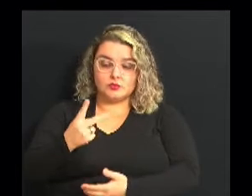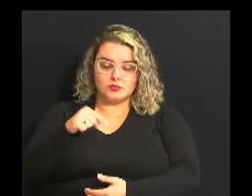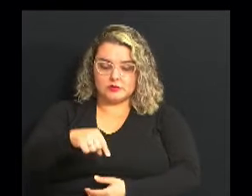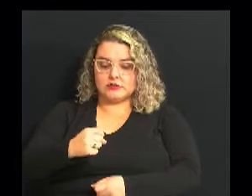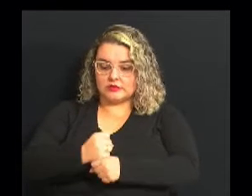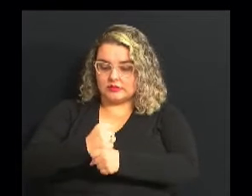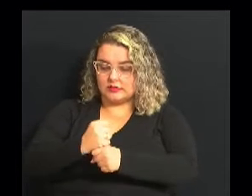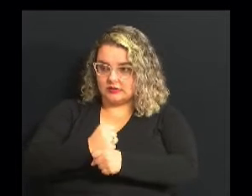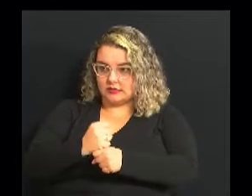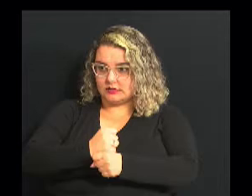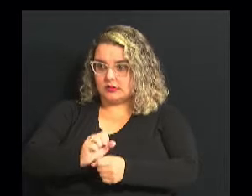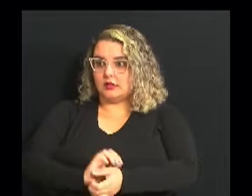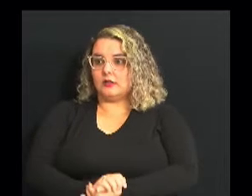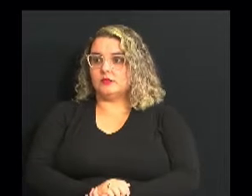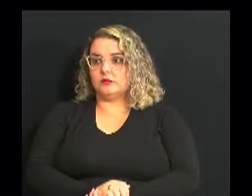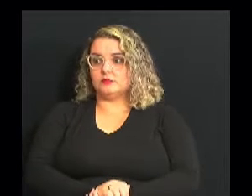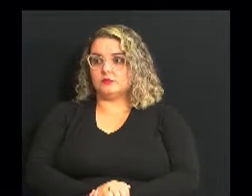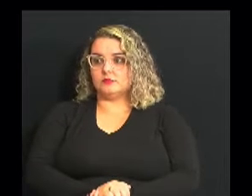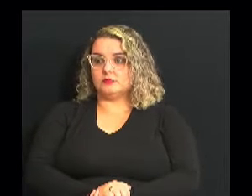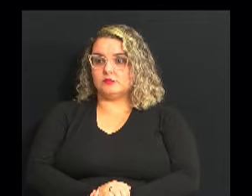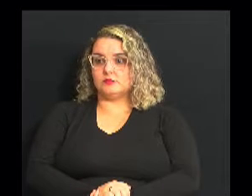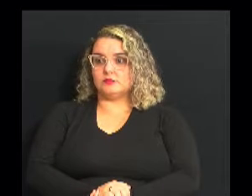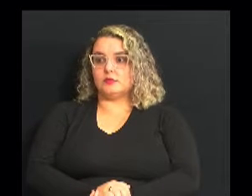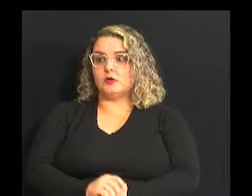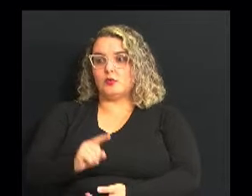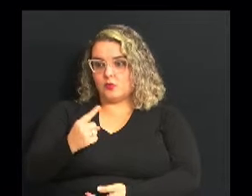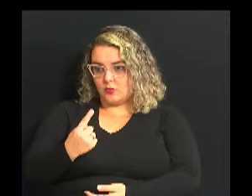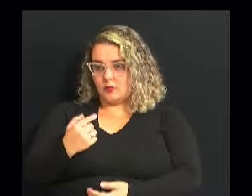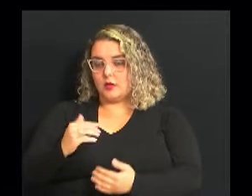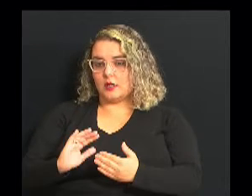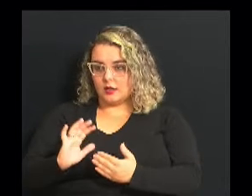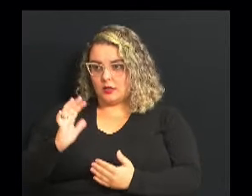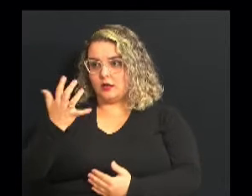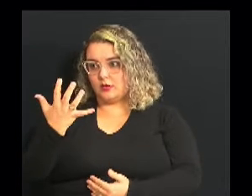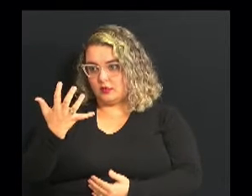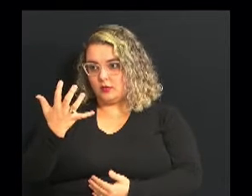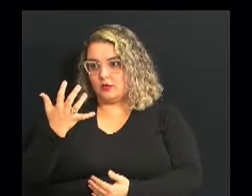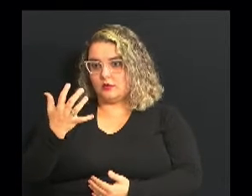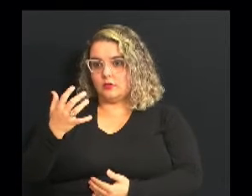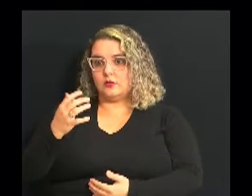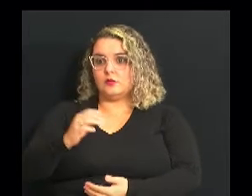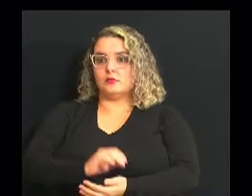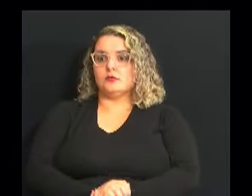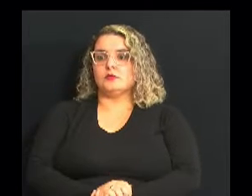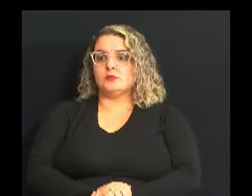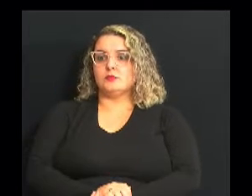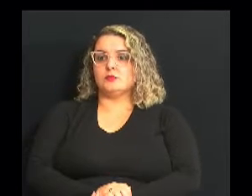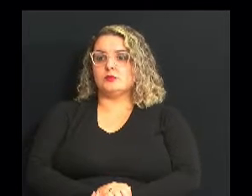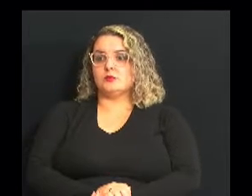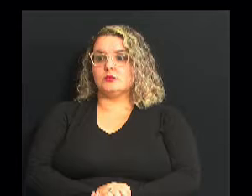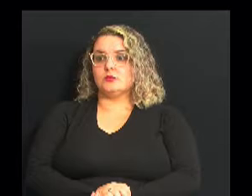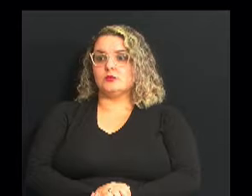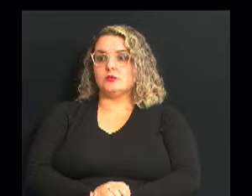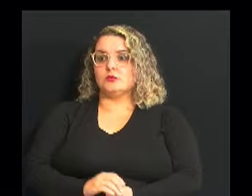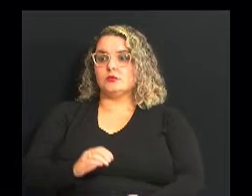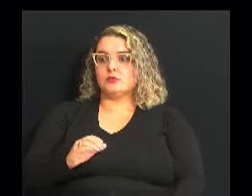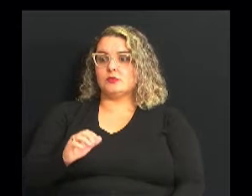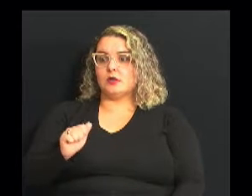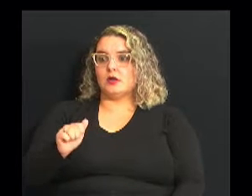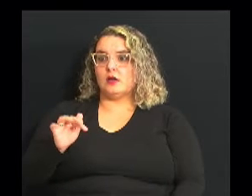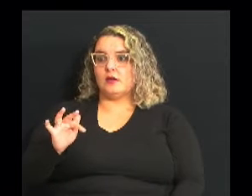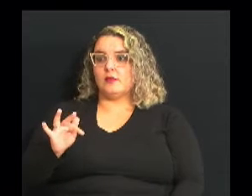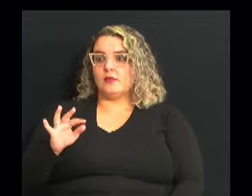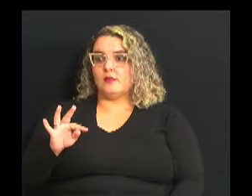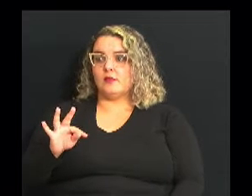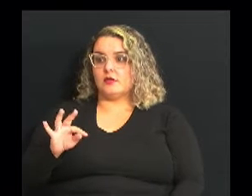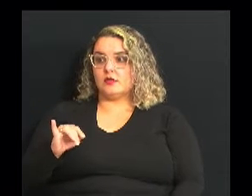Uma ocorrendo, né? É relacionada ao CEAFIC, né? Decreto deste ano,